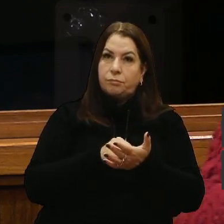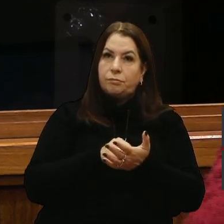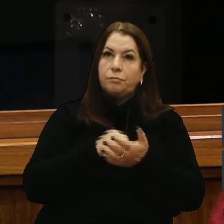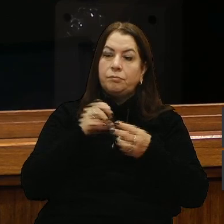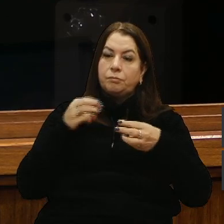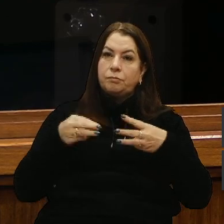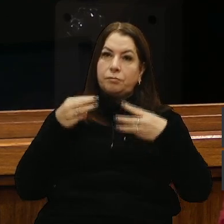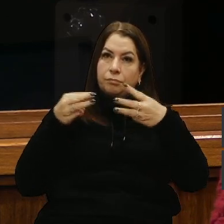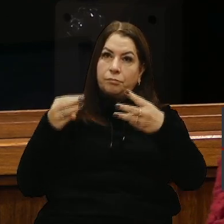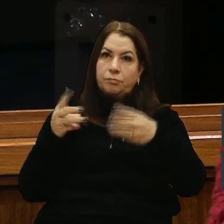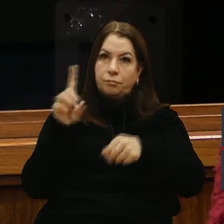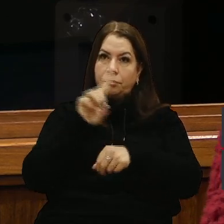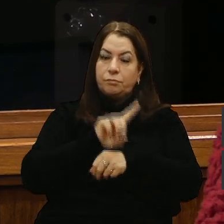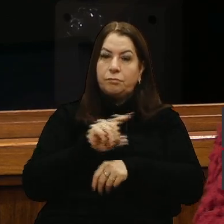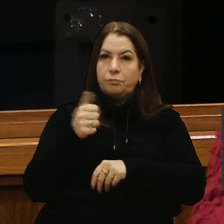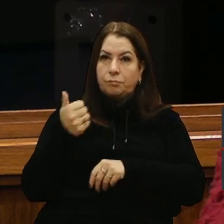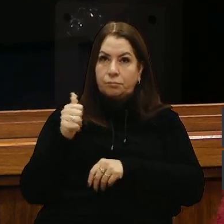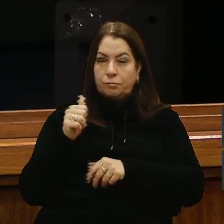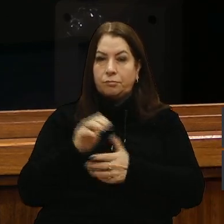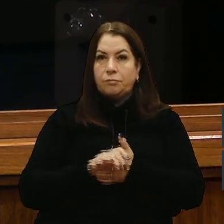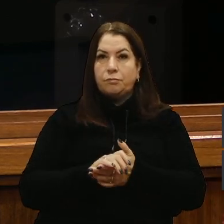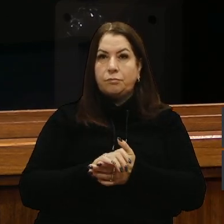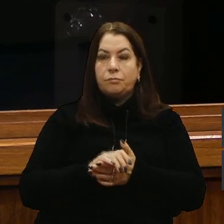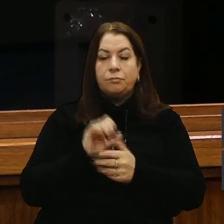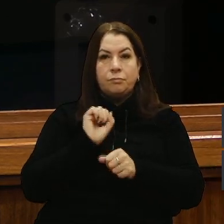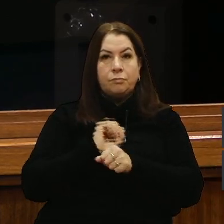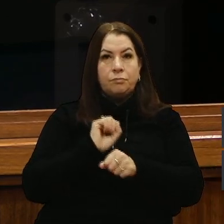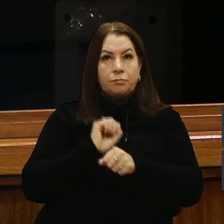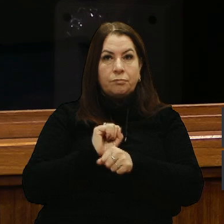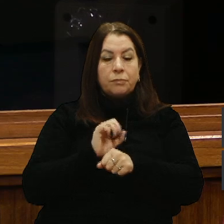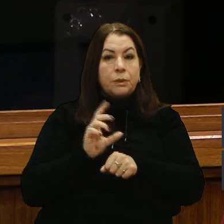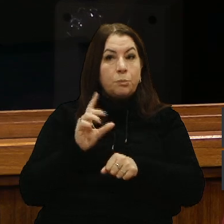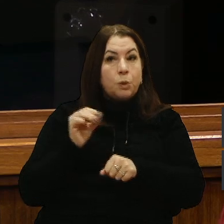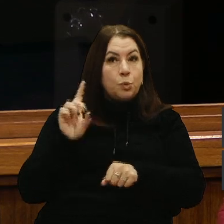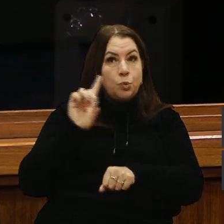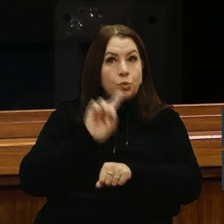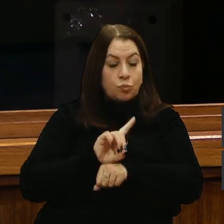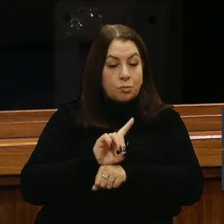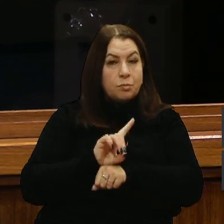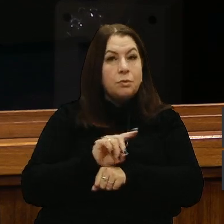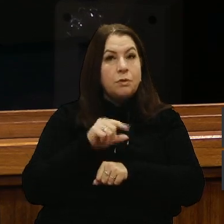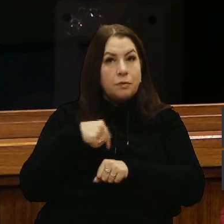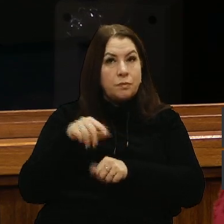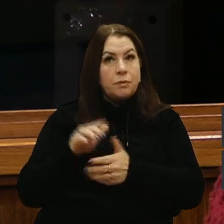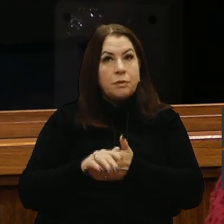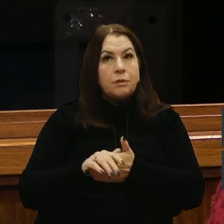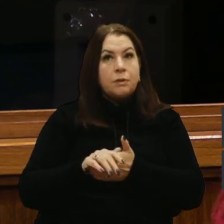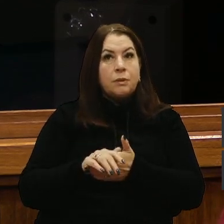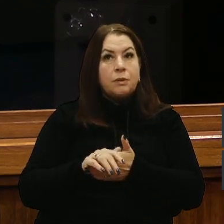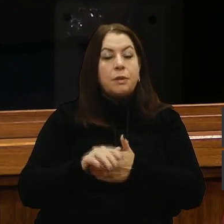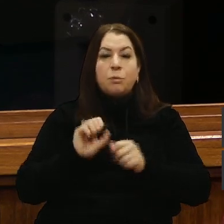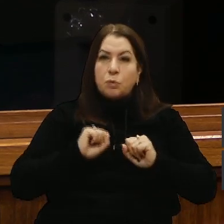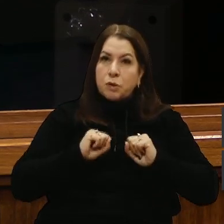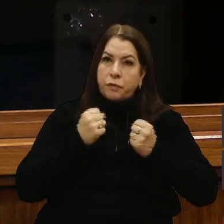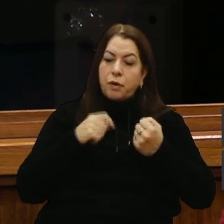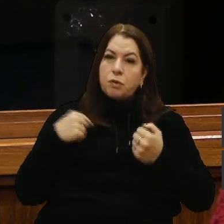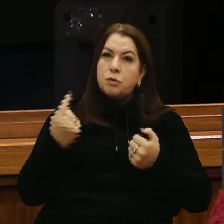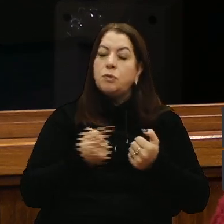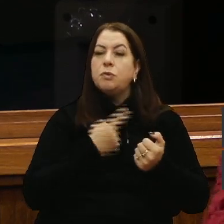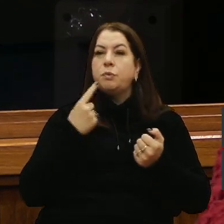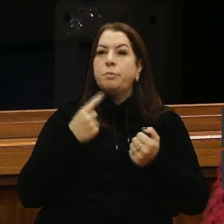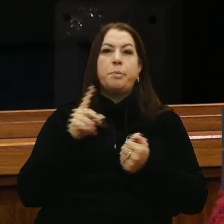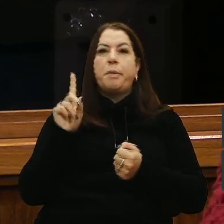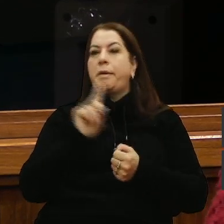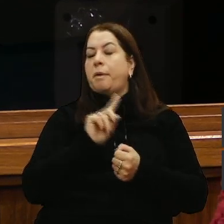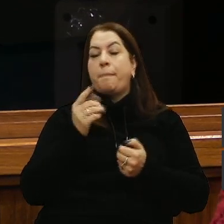Ministério para o dia 11, nós vamos aguardar mais uns dias, mas nós vamos empenhar todos os esforços para